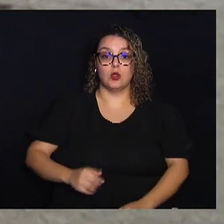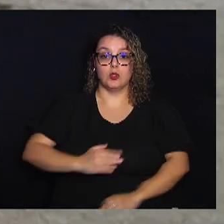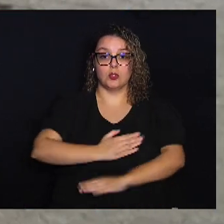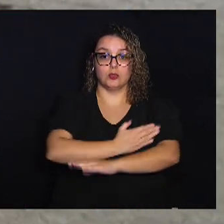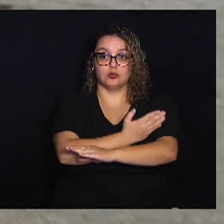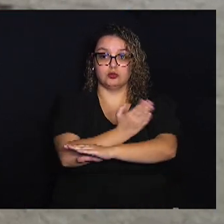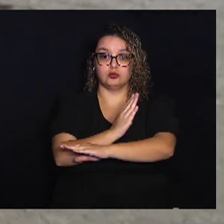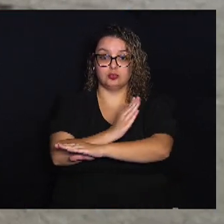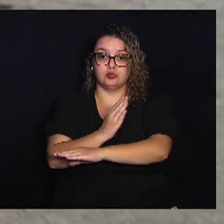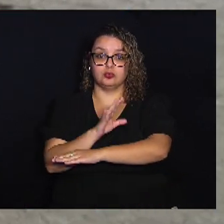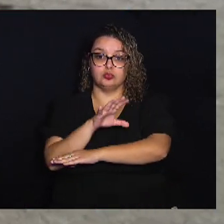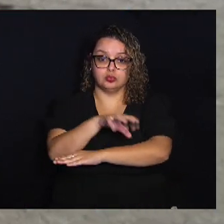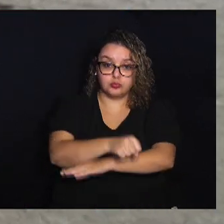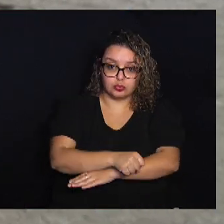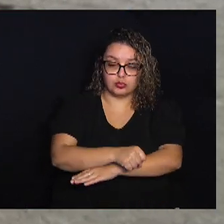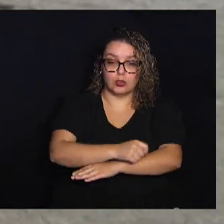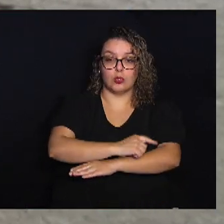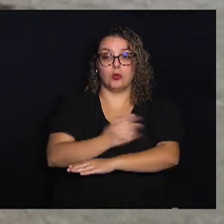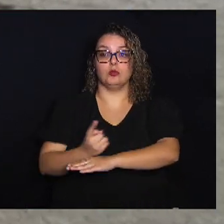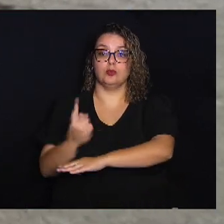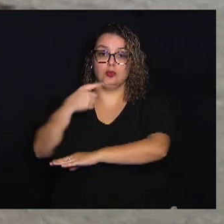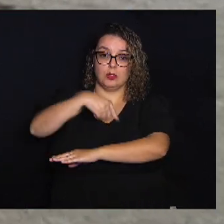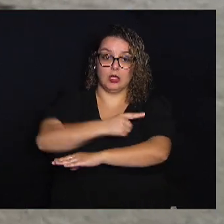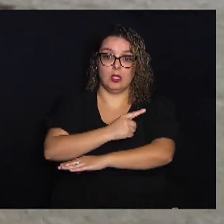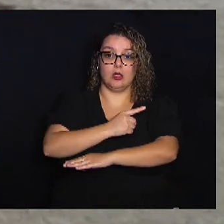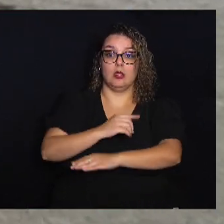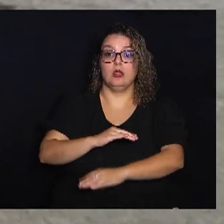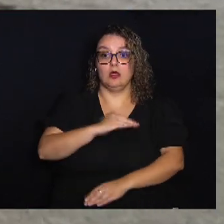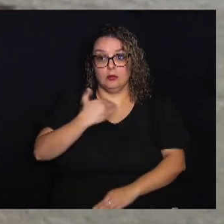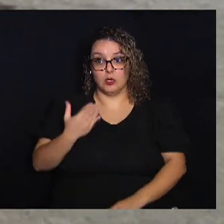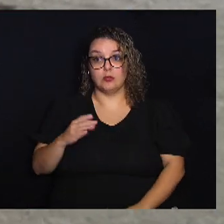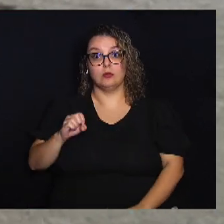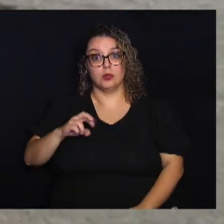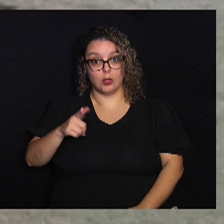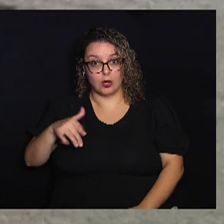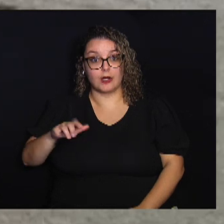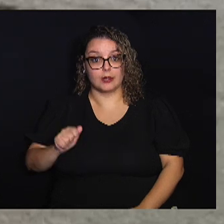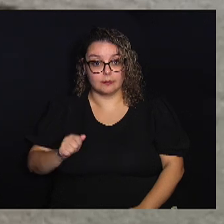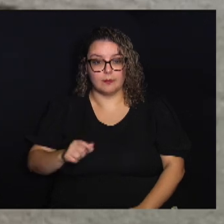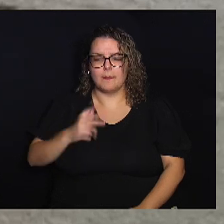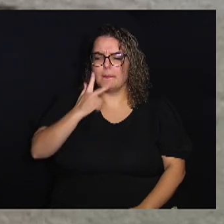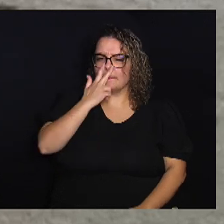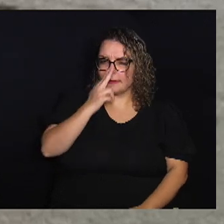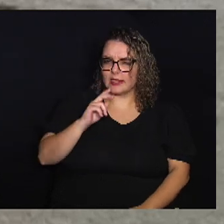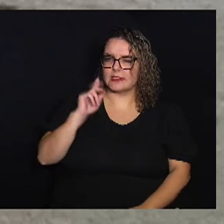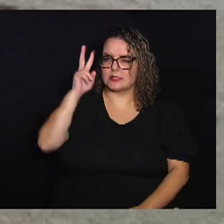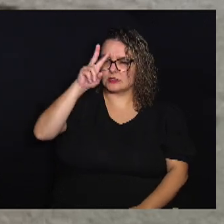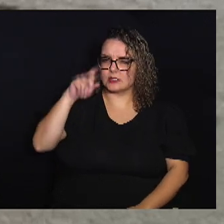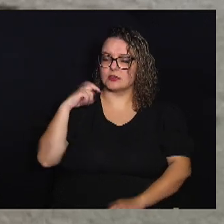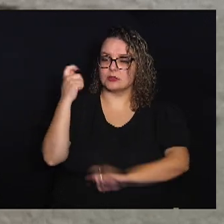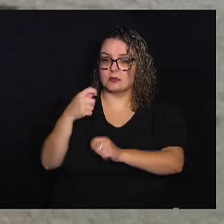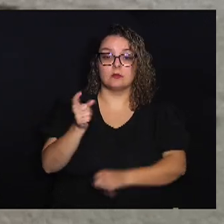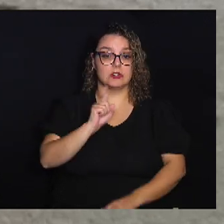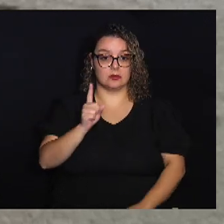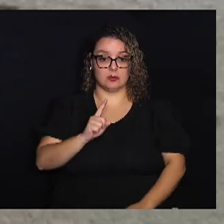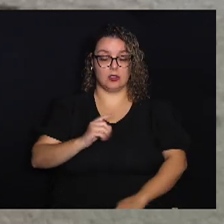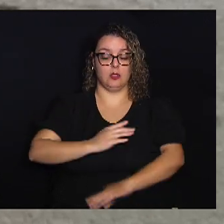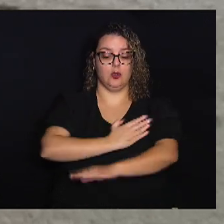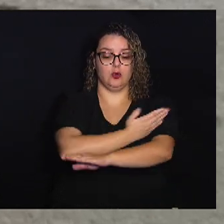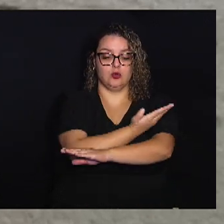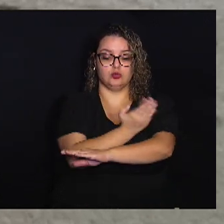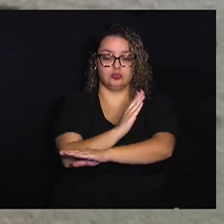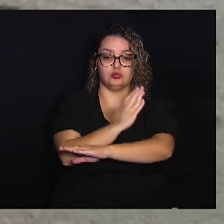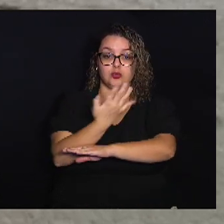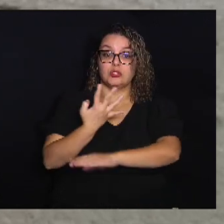engoliu um golfinho é morto por uma orca. Parece historinha de pescador, mas não é. O tubarão branco de 4,5